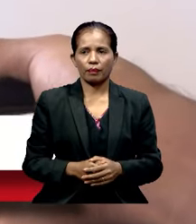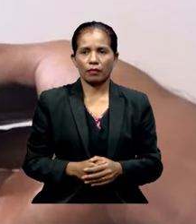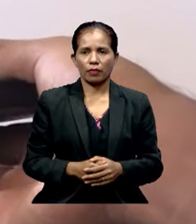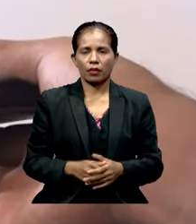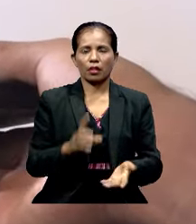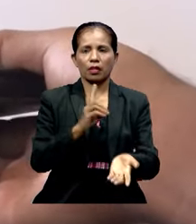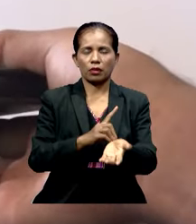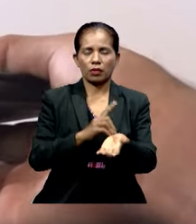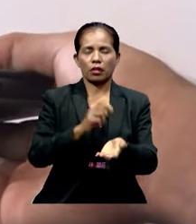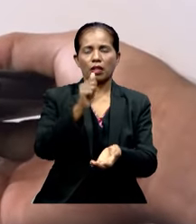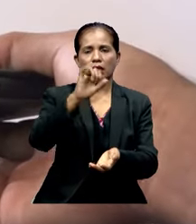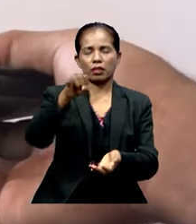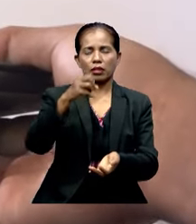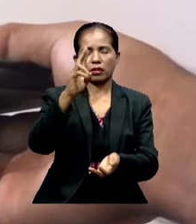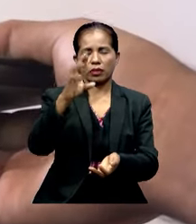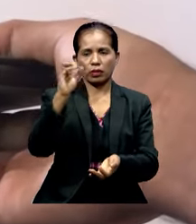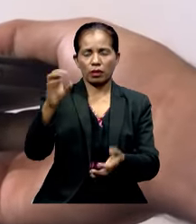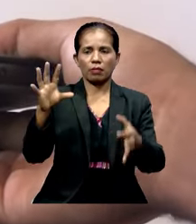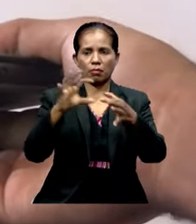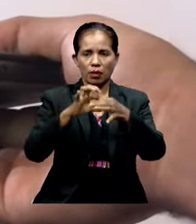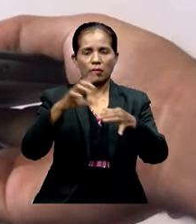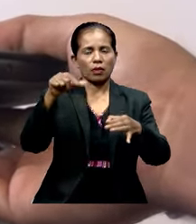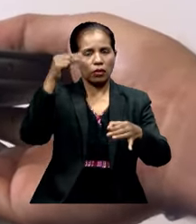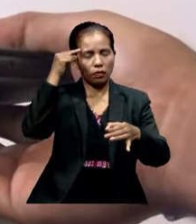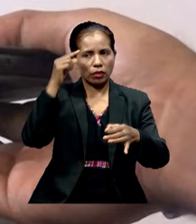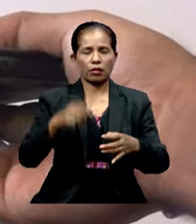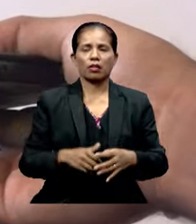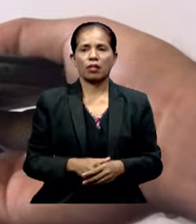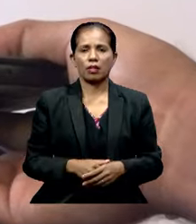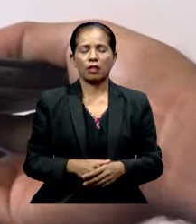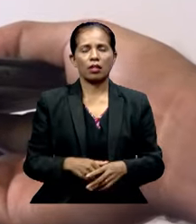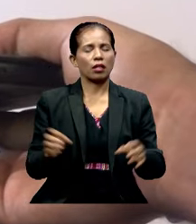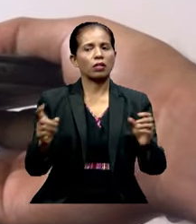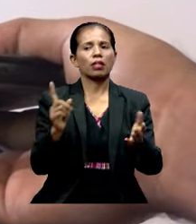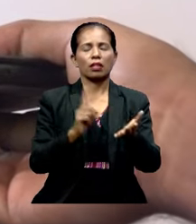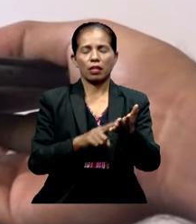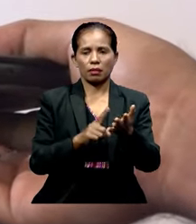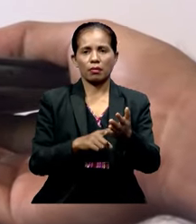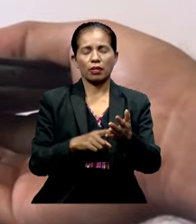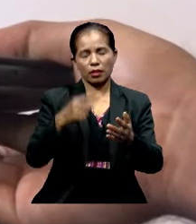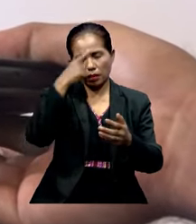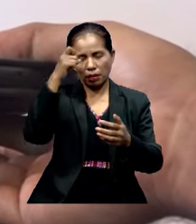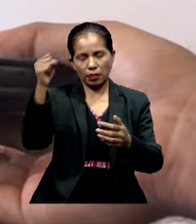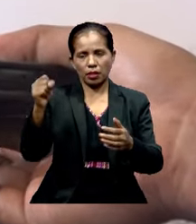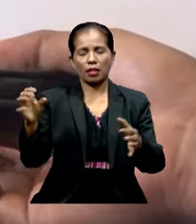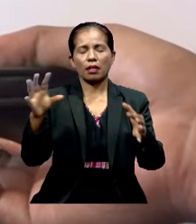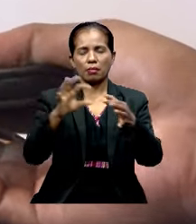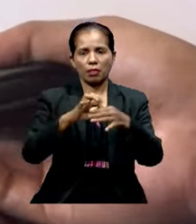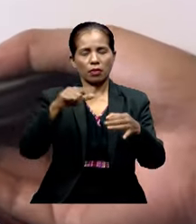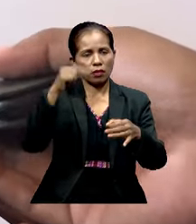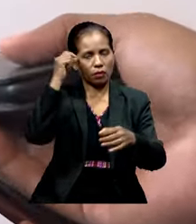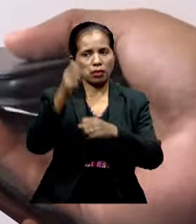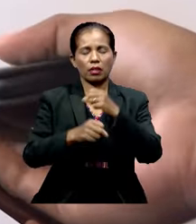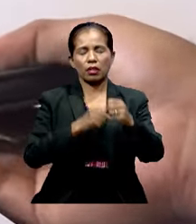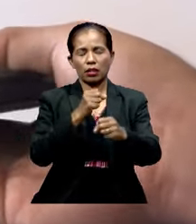Dr. Agio Pereira, membro do governo, Lose também é membro do governo, tinha essa Ronulha lá no